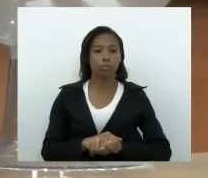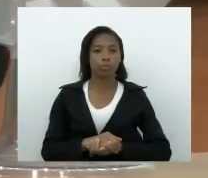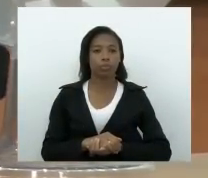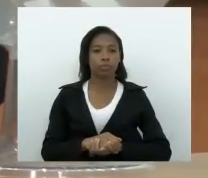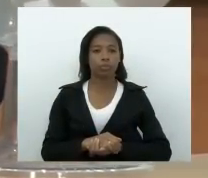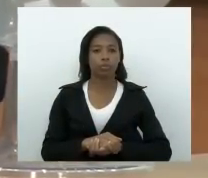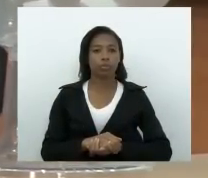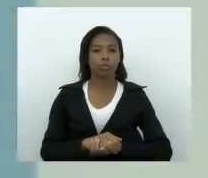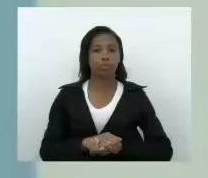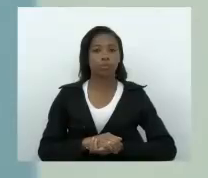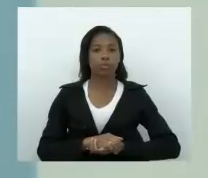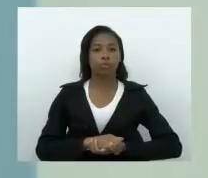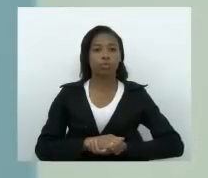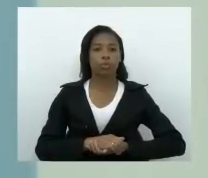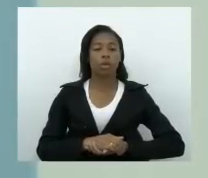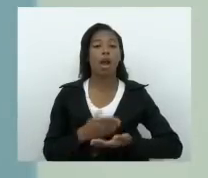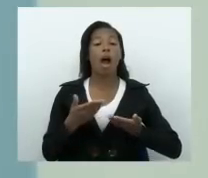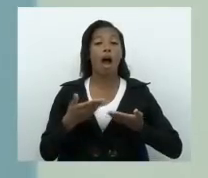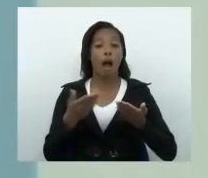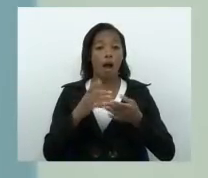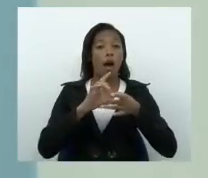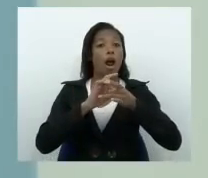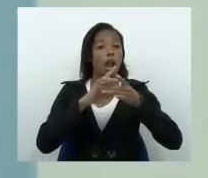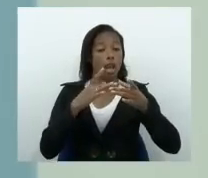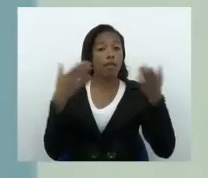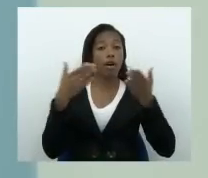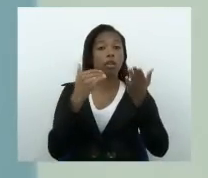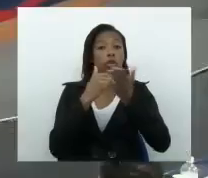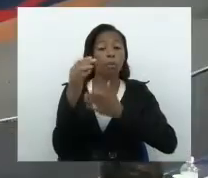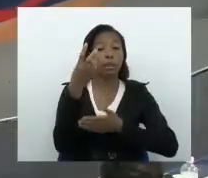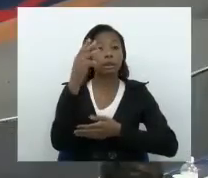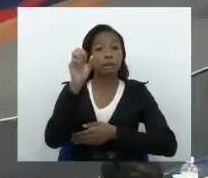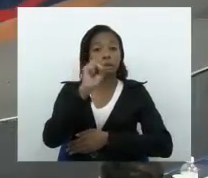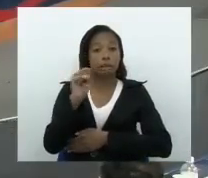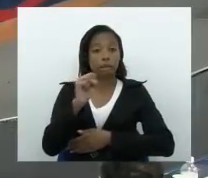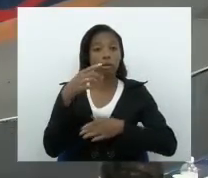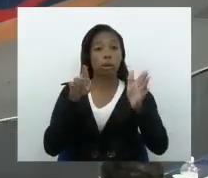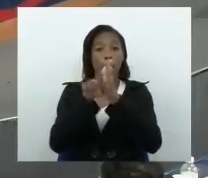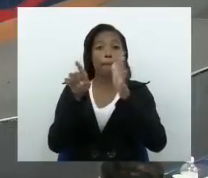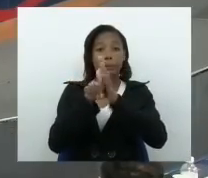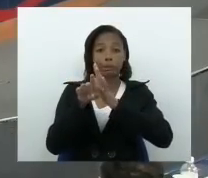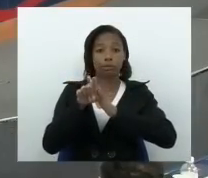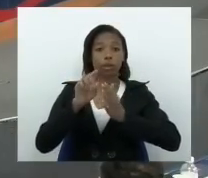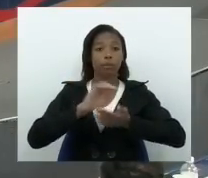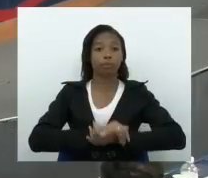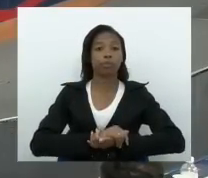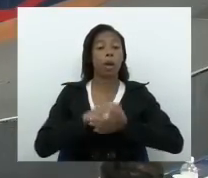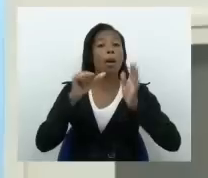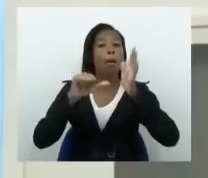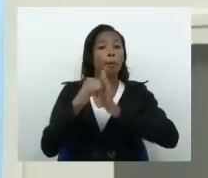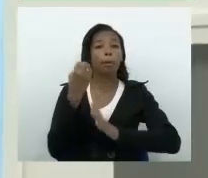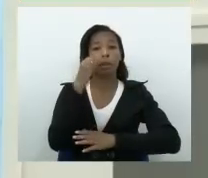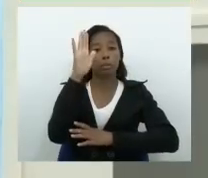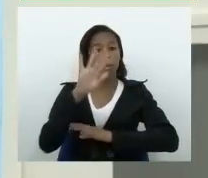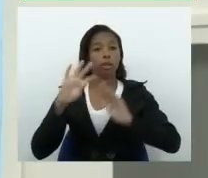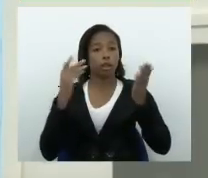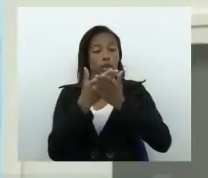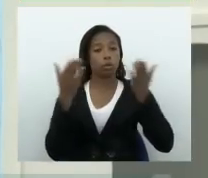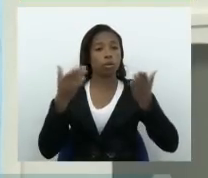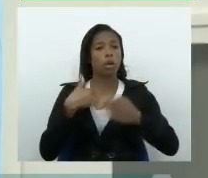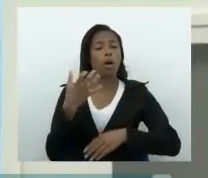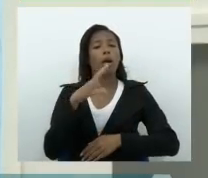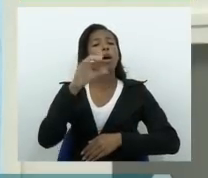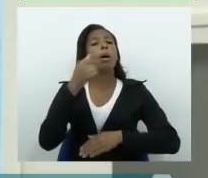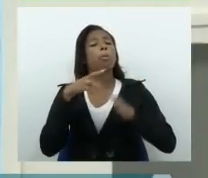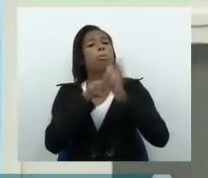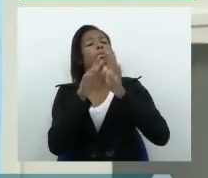Eurico Cruz, você tem, a partir de agora, 30 segundos para a sua questão. Bom, primeiramente, boa tarde a todos. Carlos